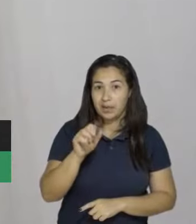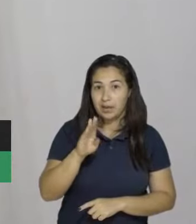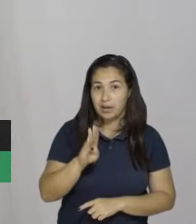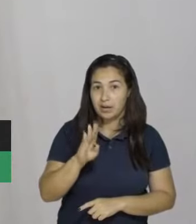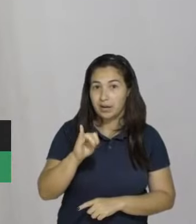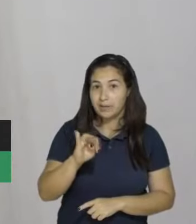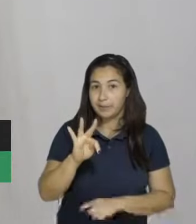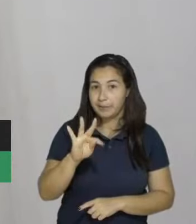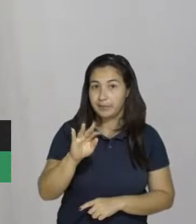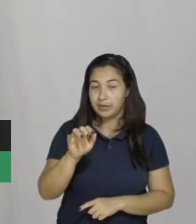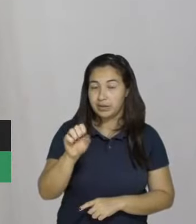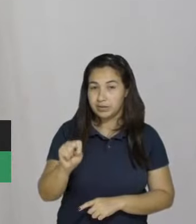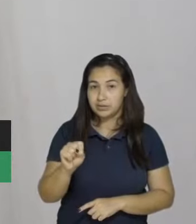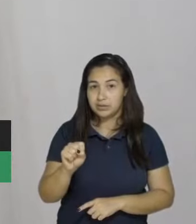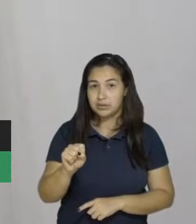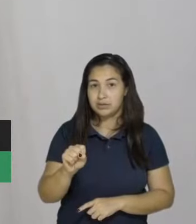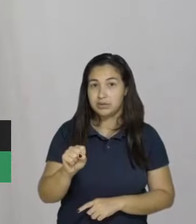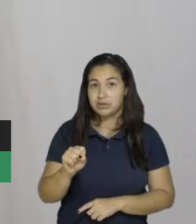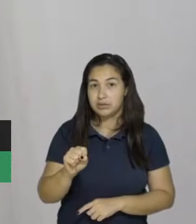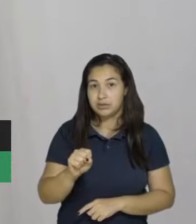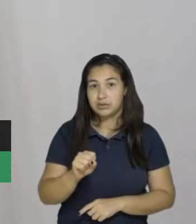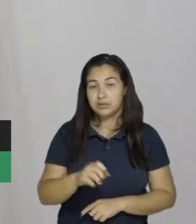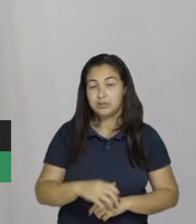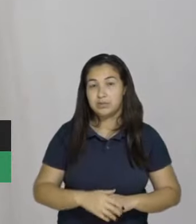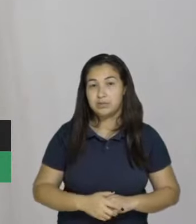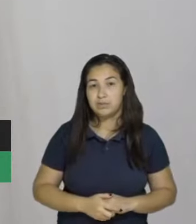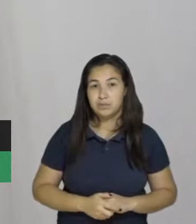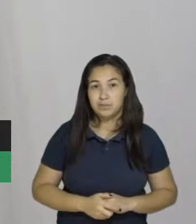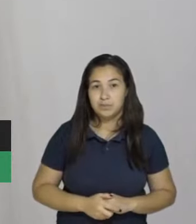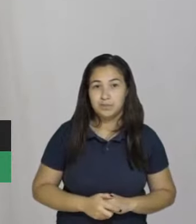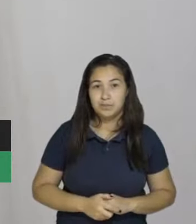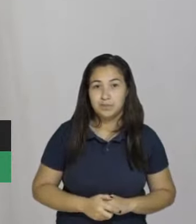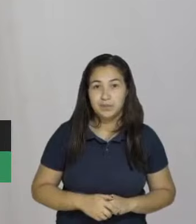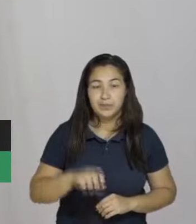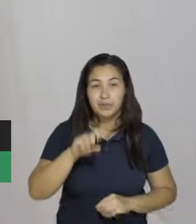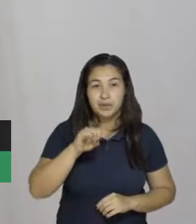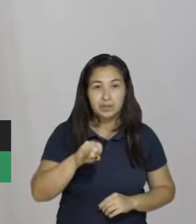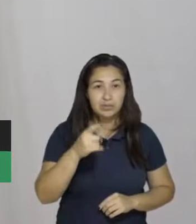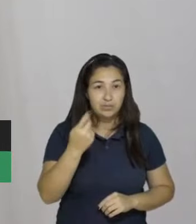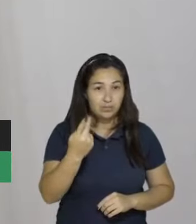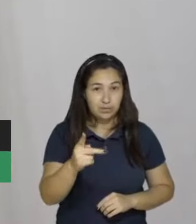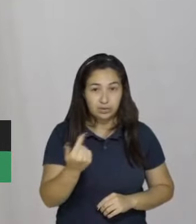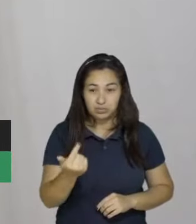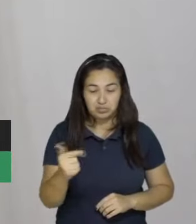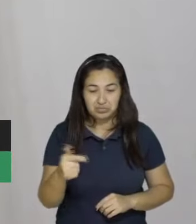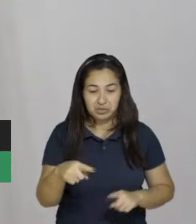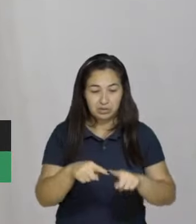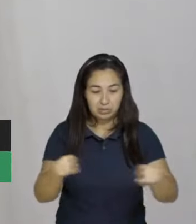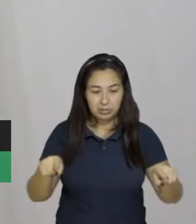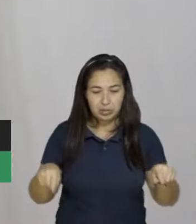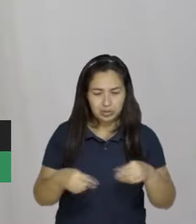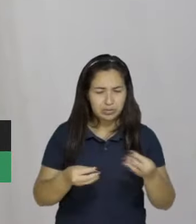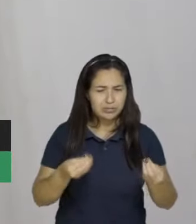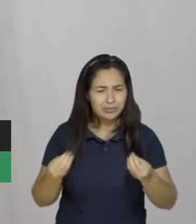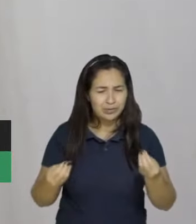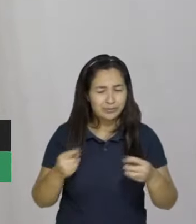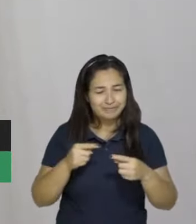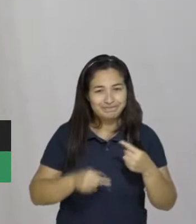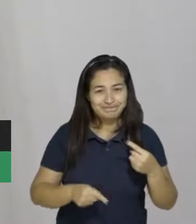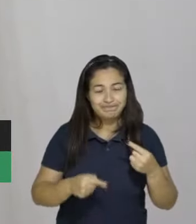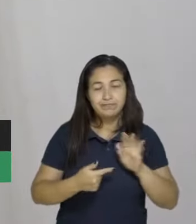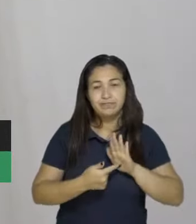não antecessor ao alvará de construção, se você não tem nenhum projeto ainda. Levei ao